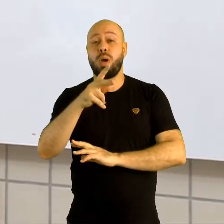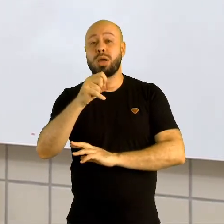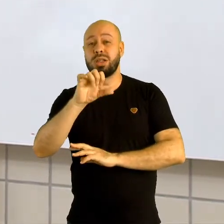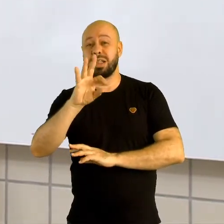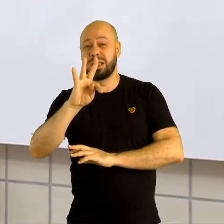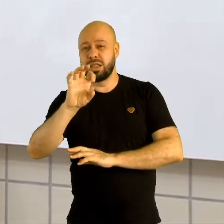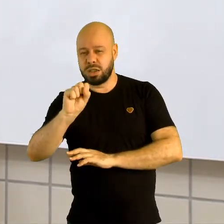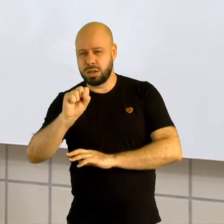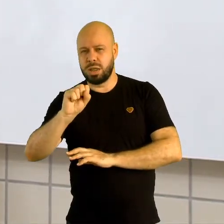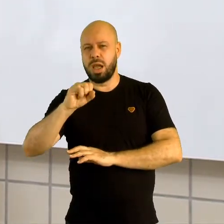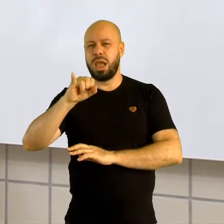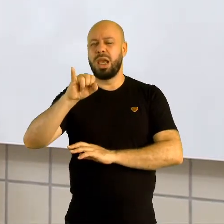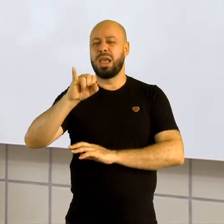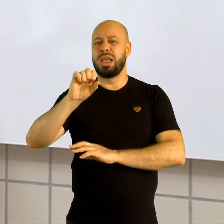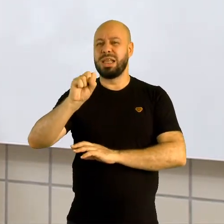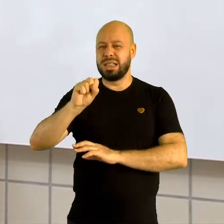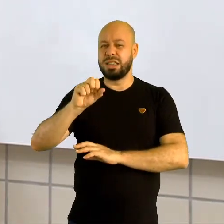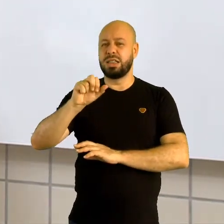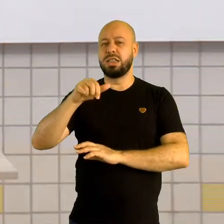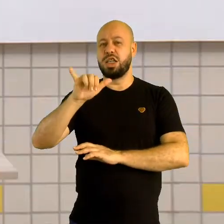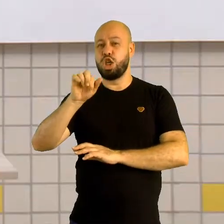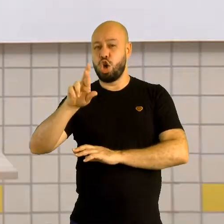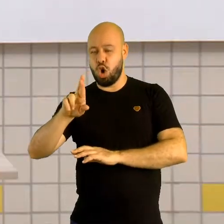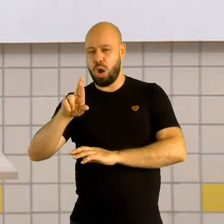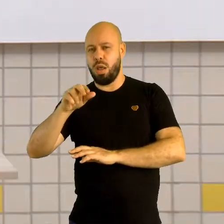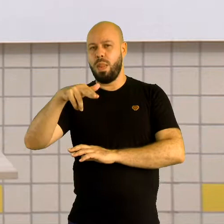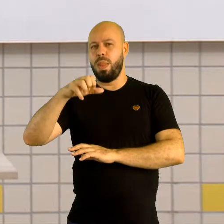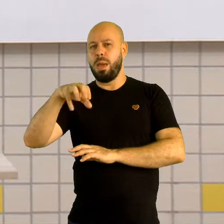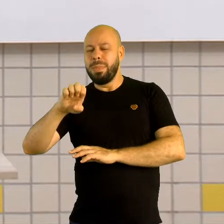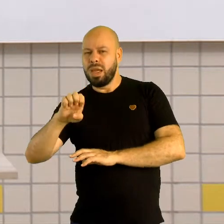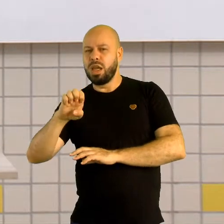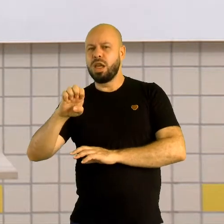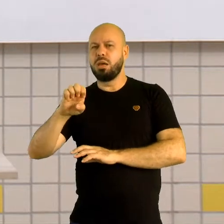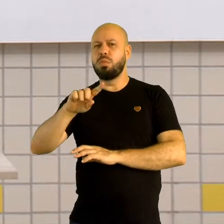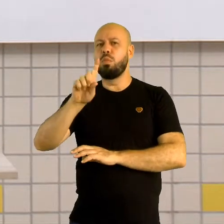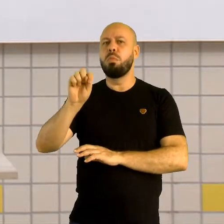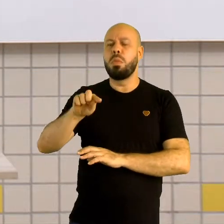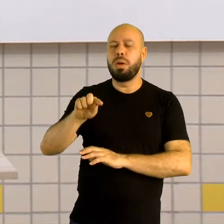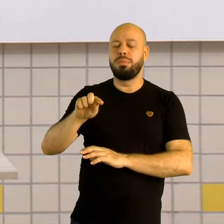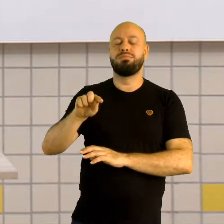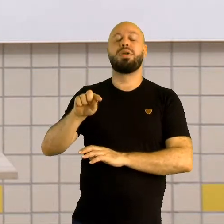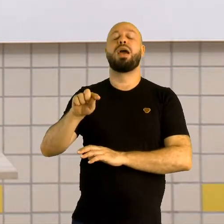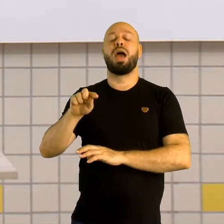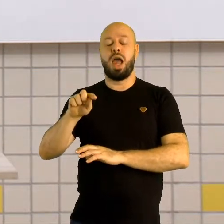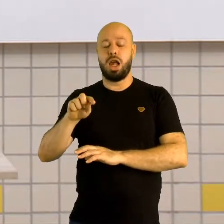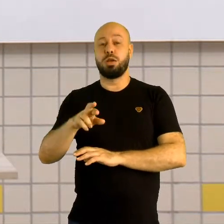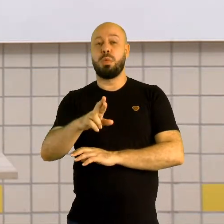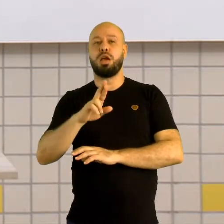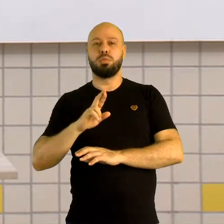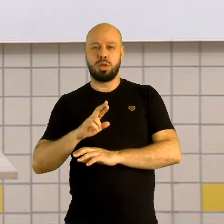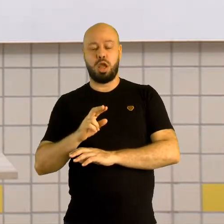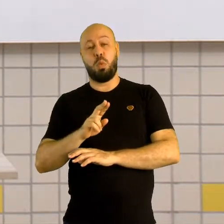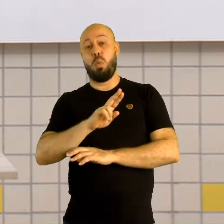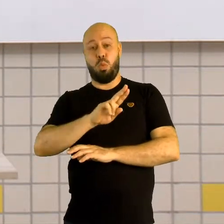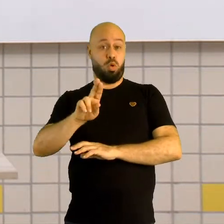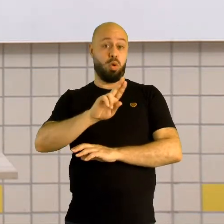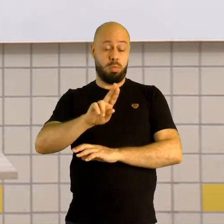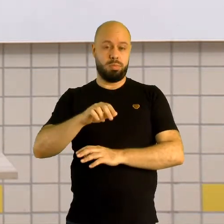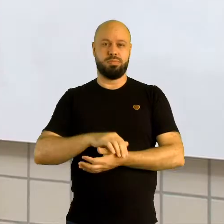is Jailson, for example. Então, quais são essas WH